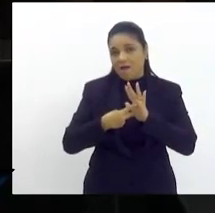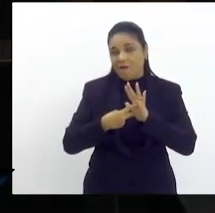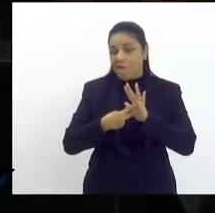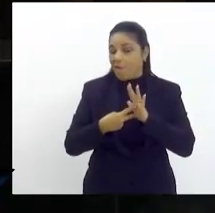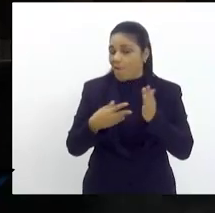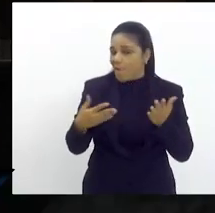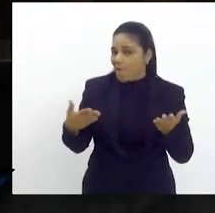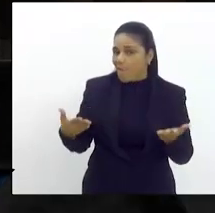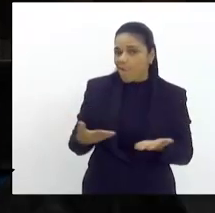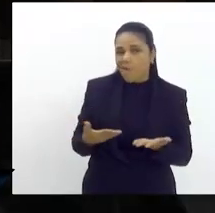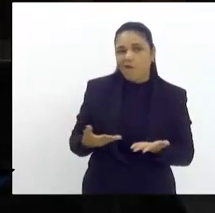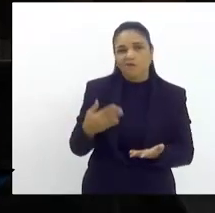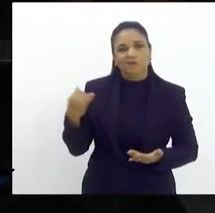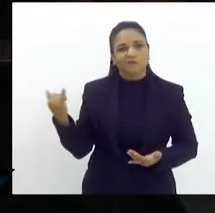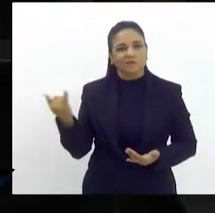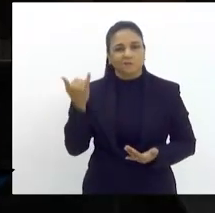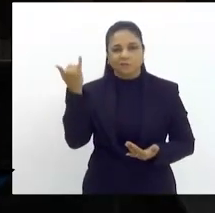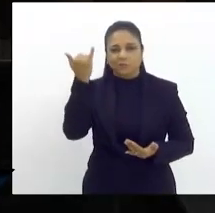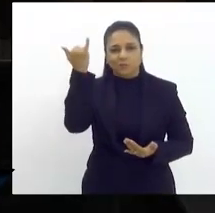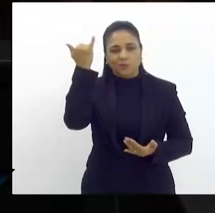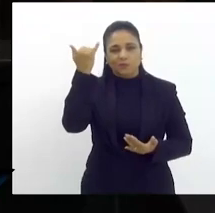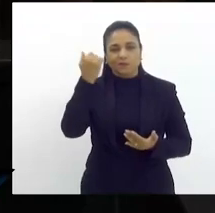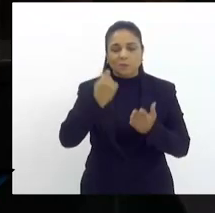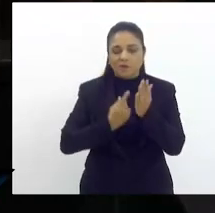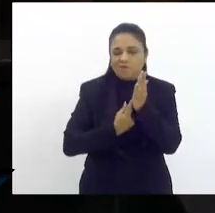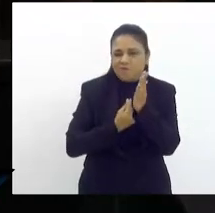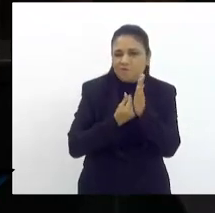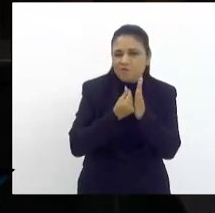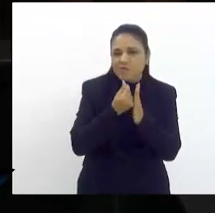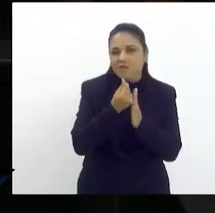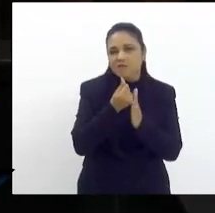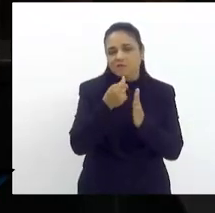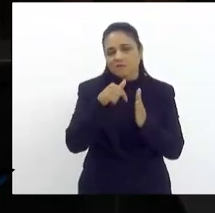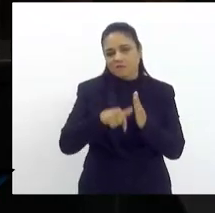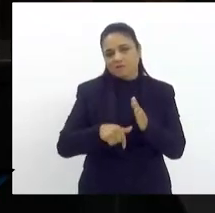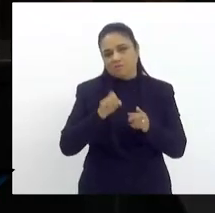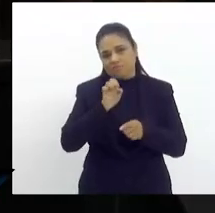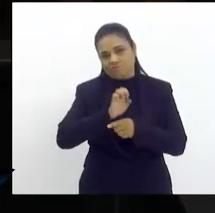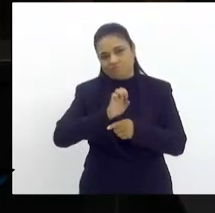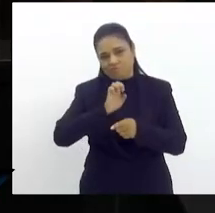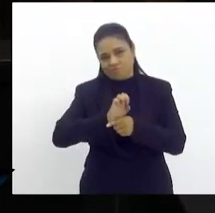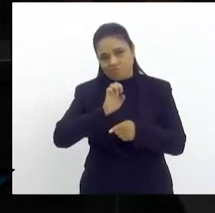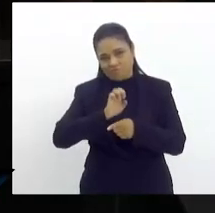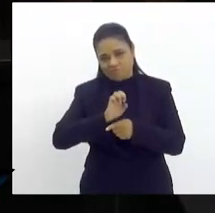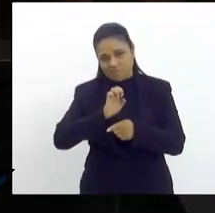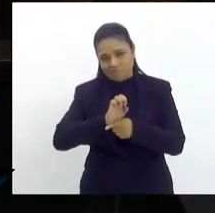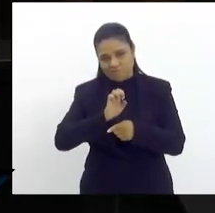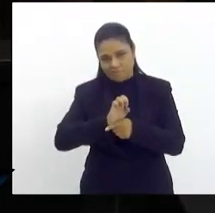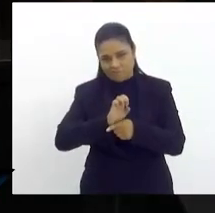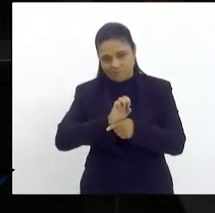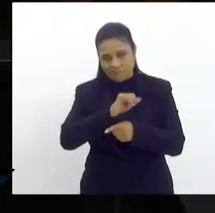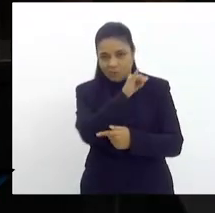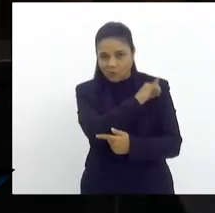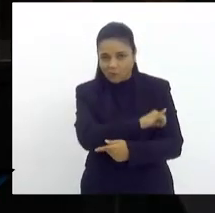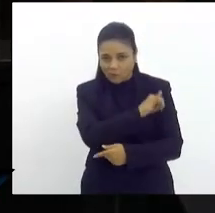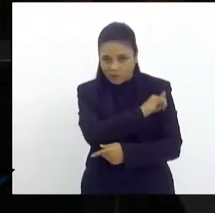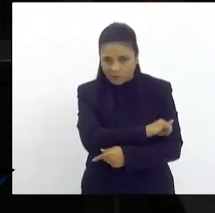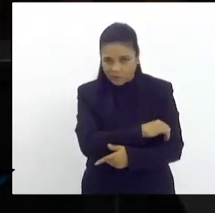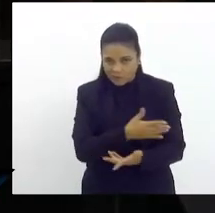relevante para as Finanças Públicas do Estado do Rio de Janeiro